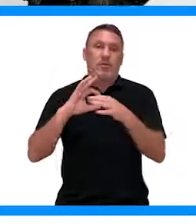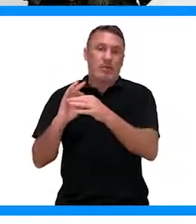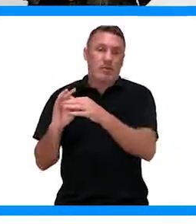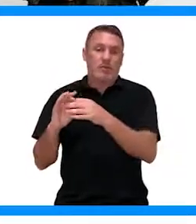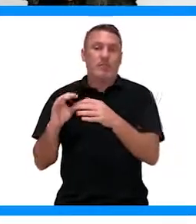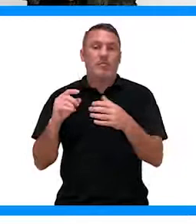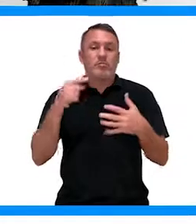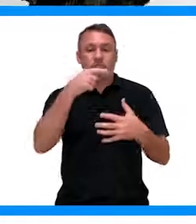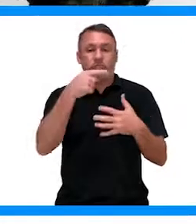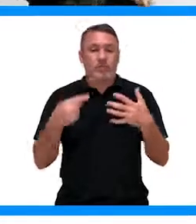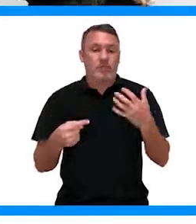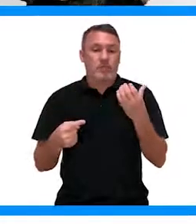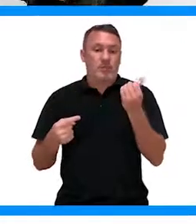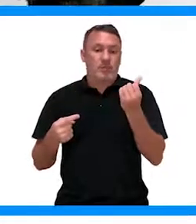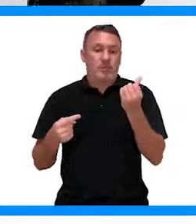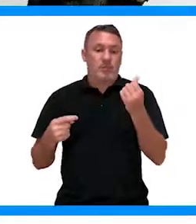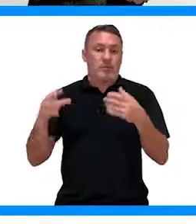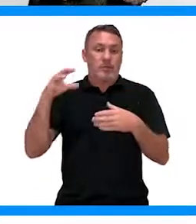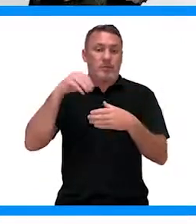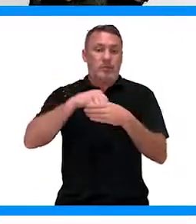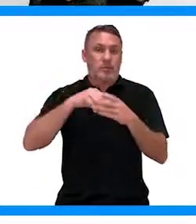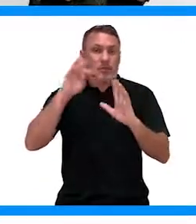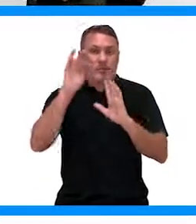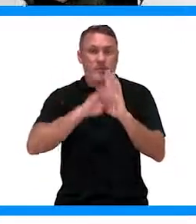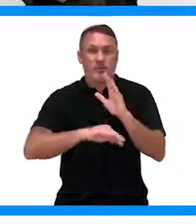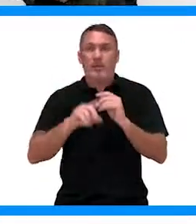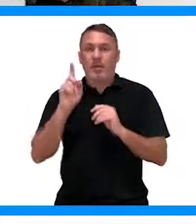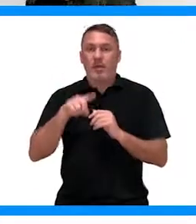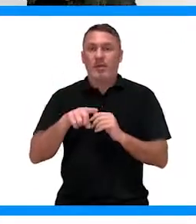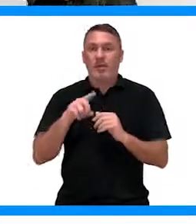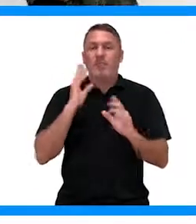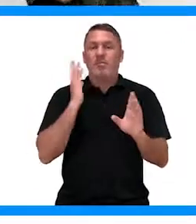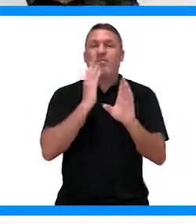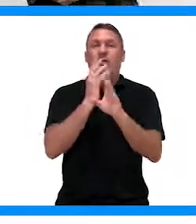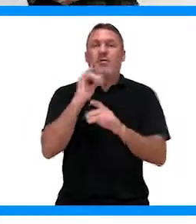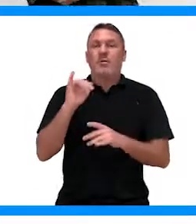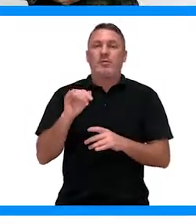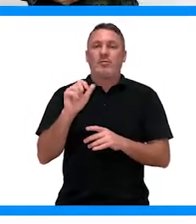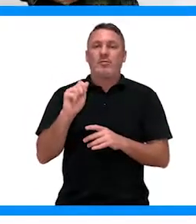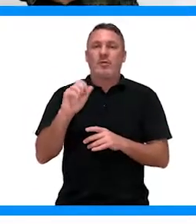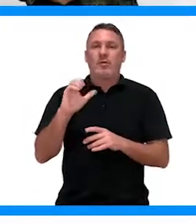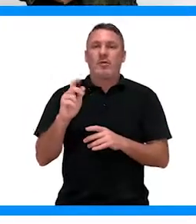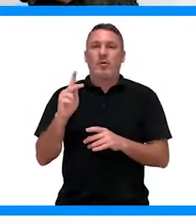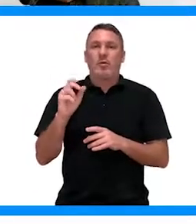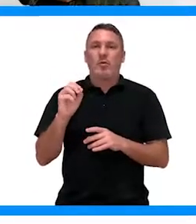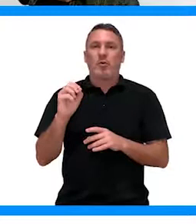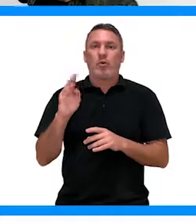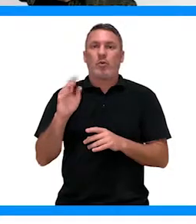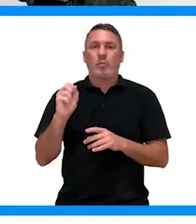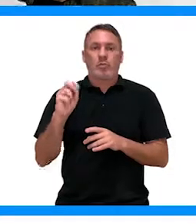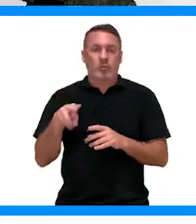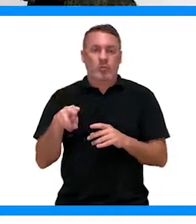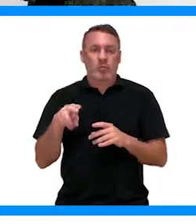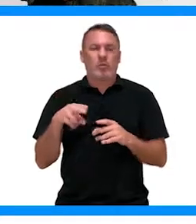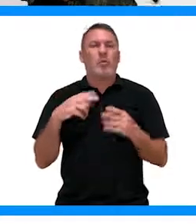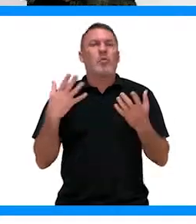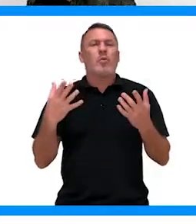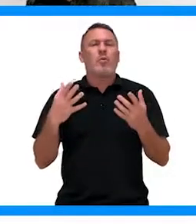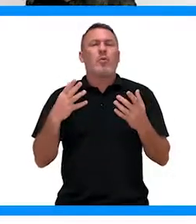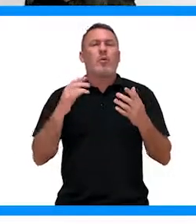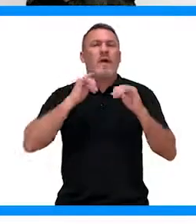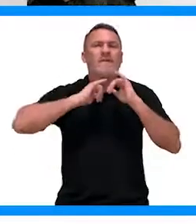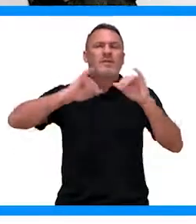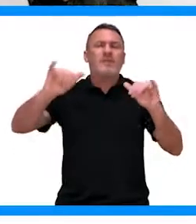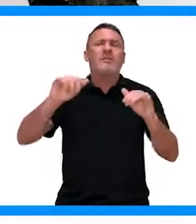6 elementos que devem ser identificados num texto. Então, qual é a mensagem, né? Como que foi utilizada essa mensagem?